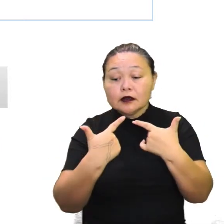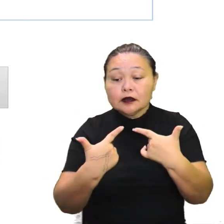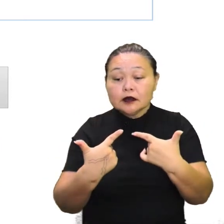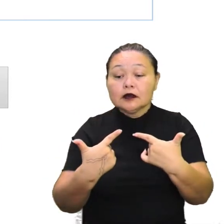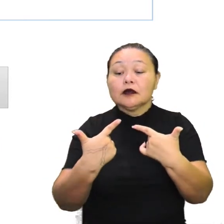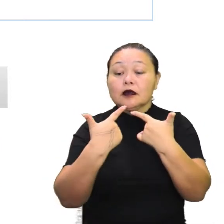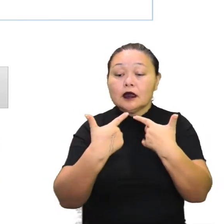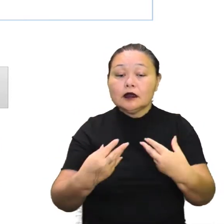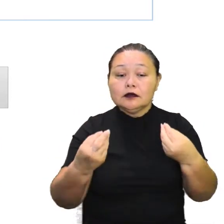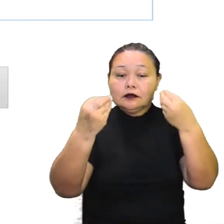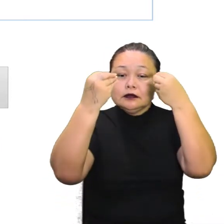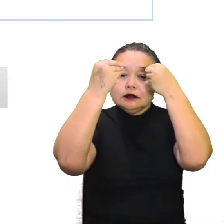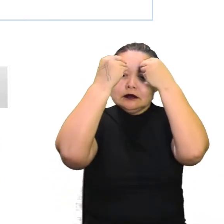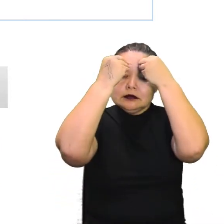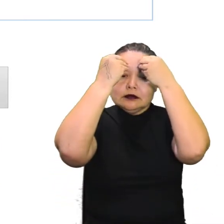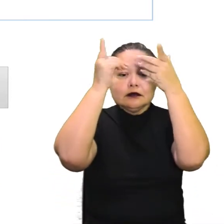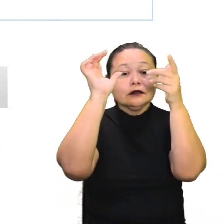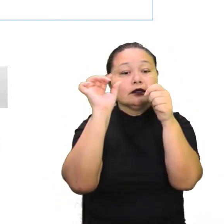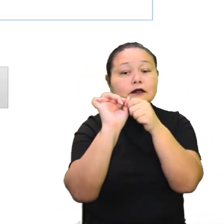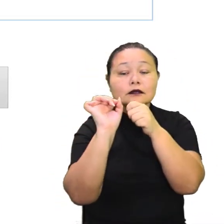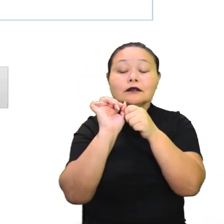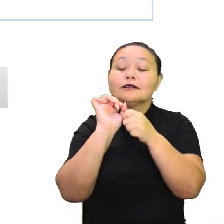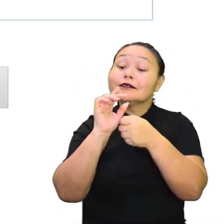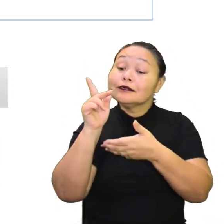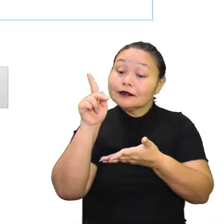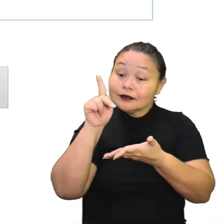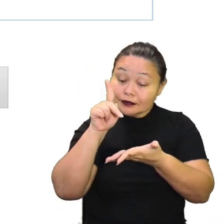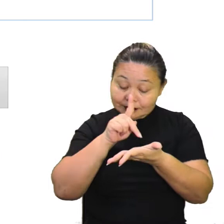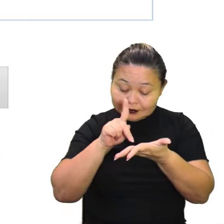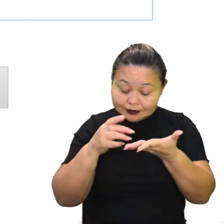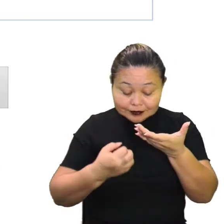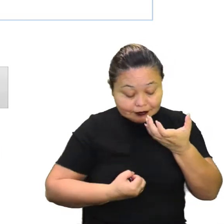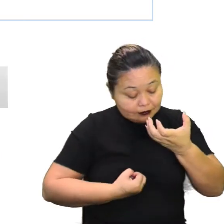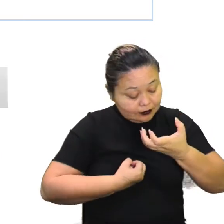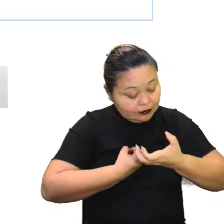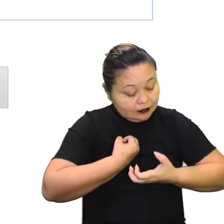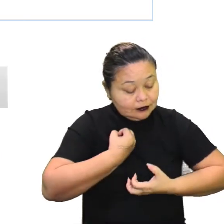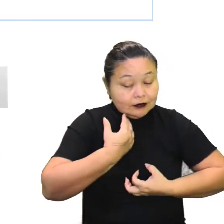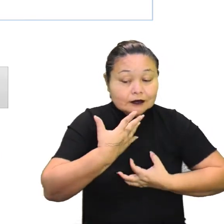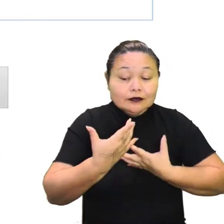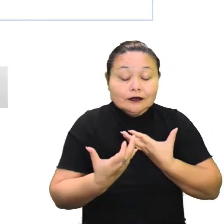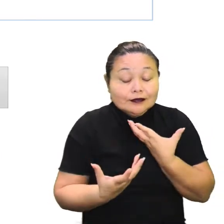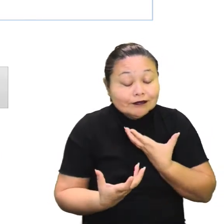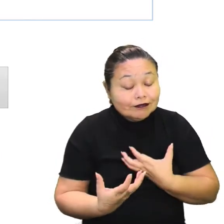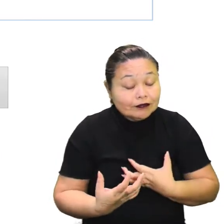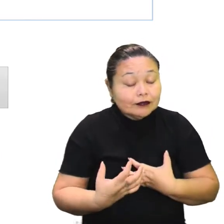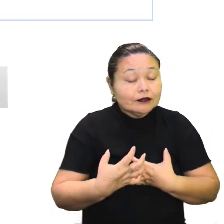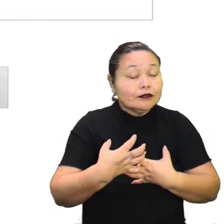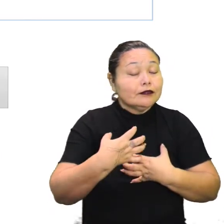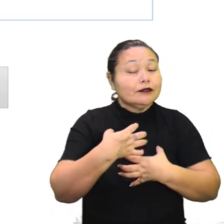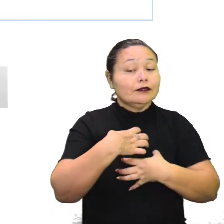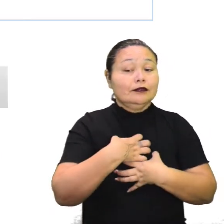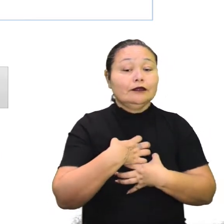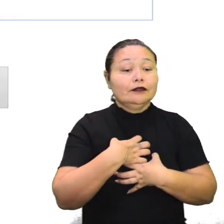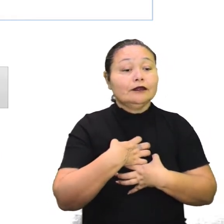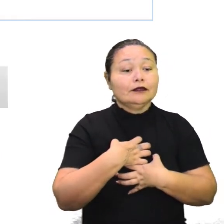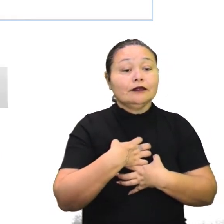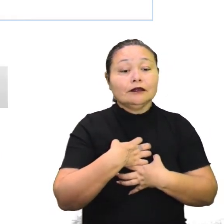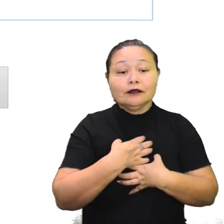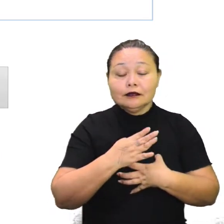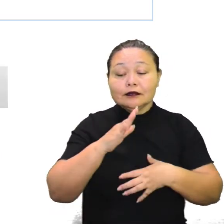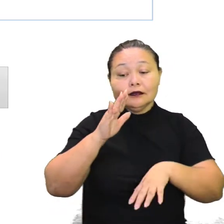desses versos, né, é uma linguagem poética, de caráter sentimental,